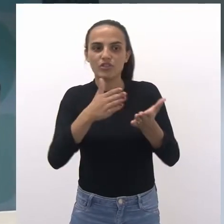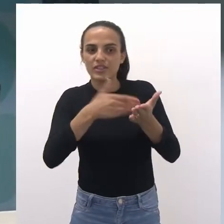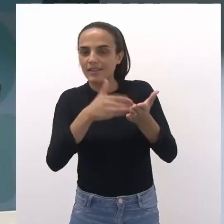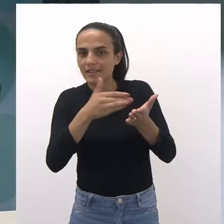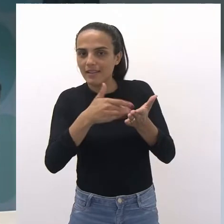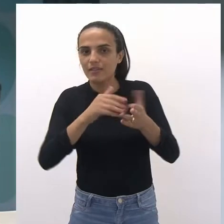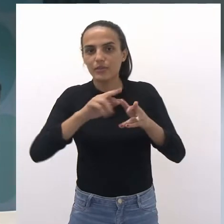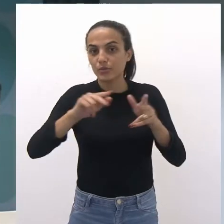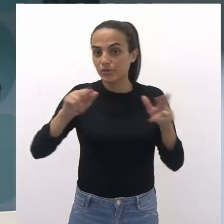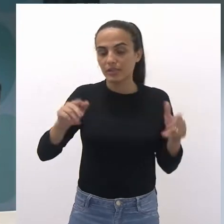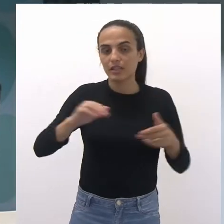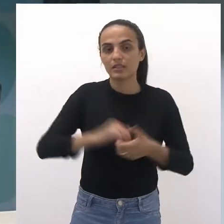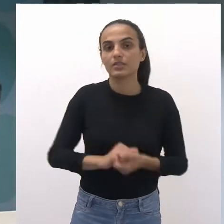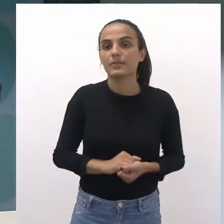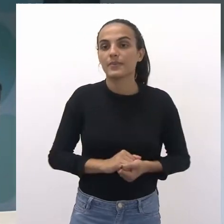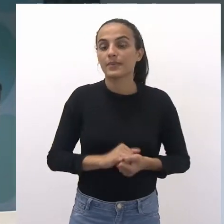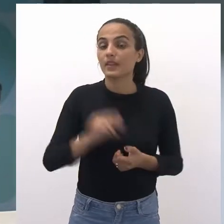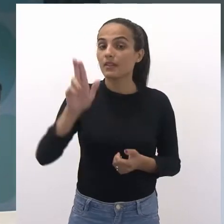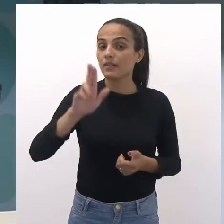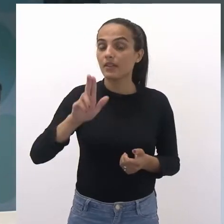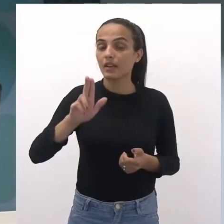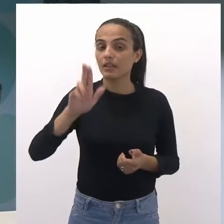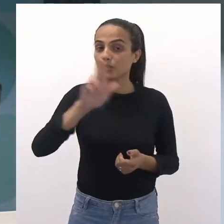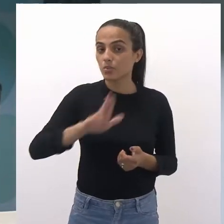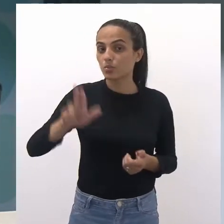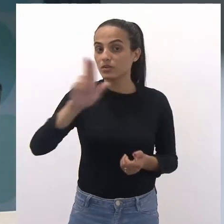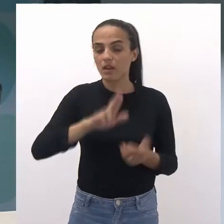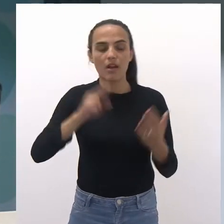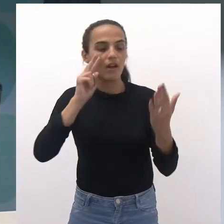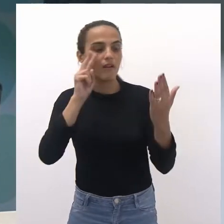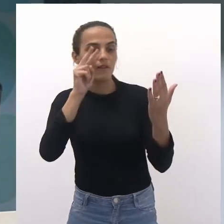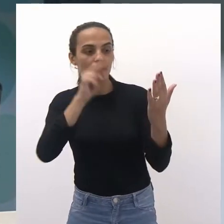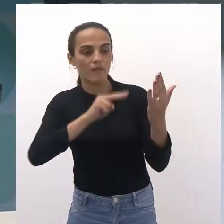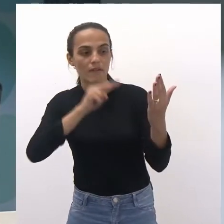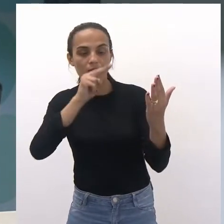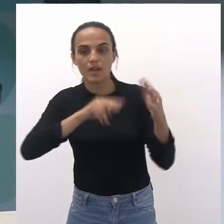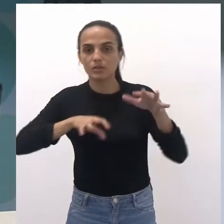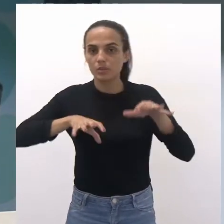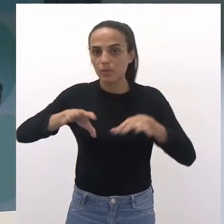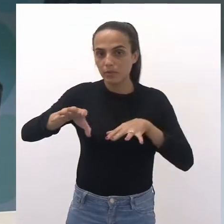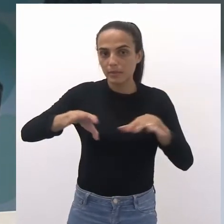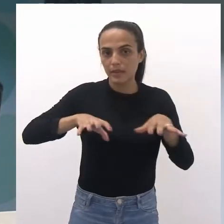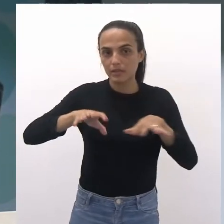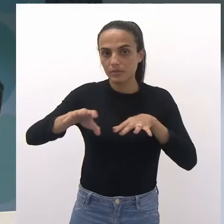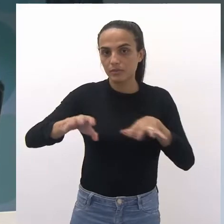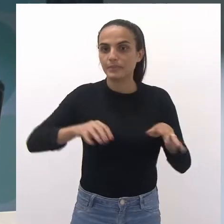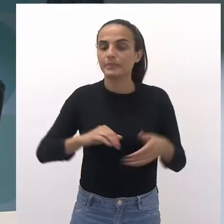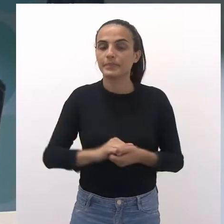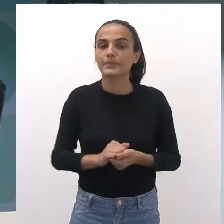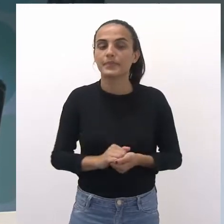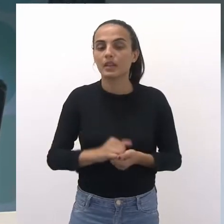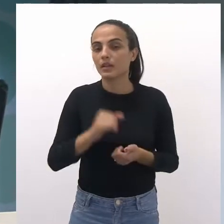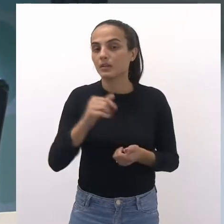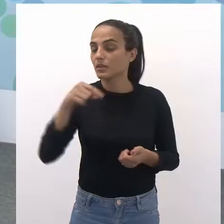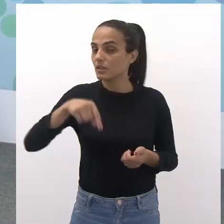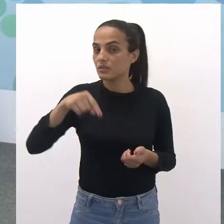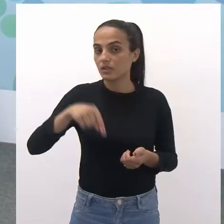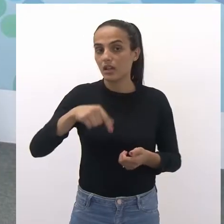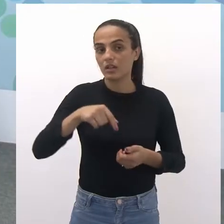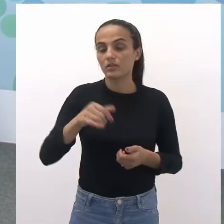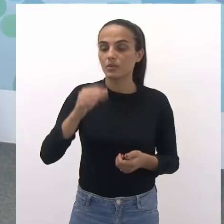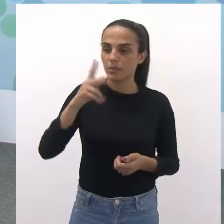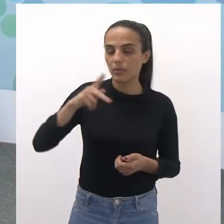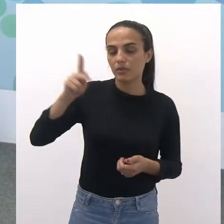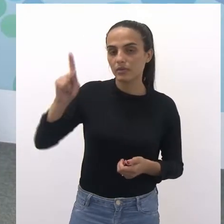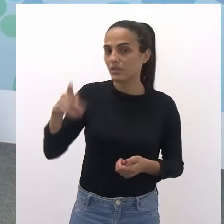escrita documental, né, numa narrativa visual e de movimento. O que, neste caso, professora Sandra,